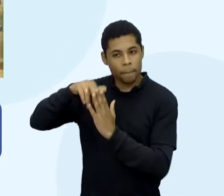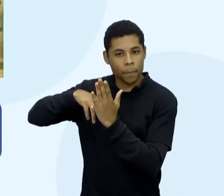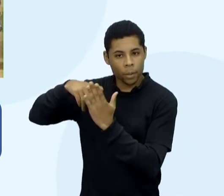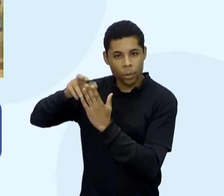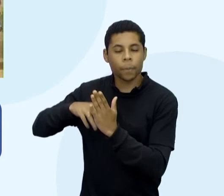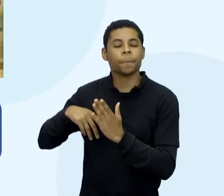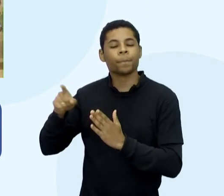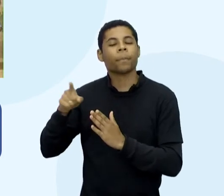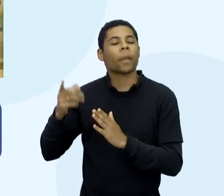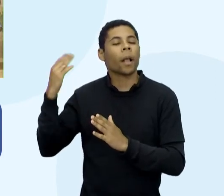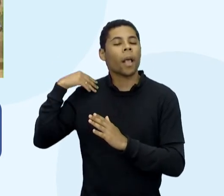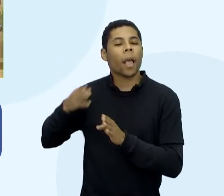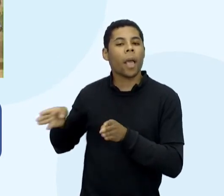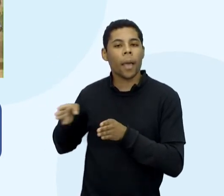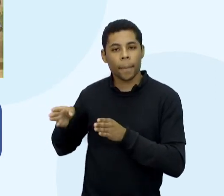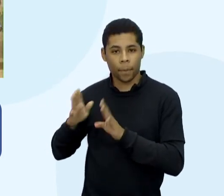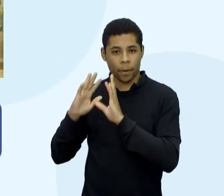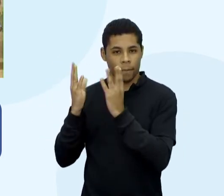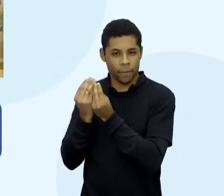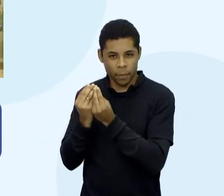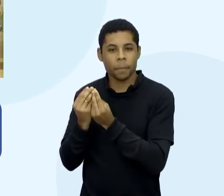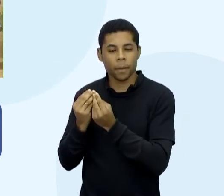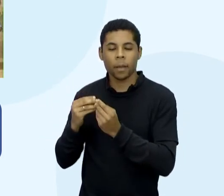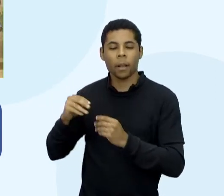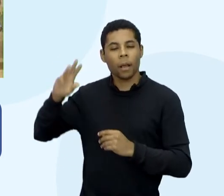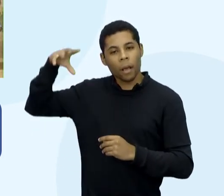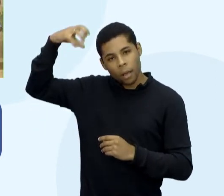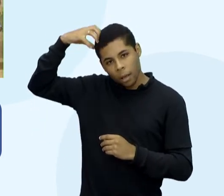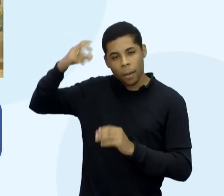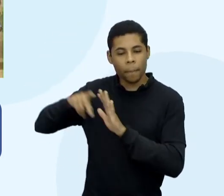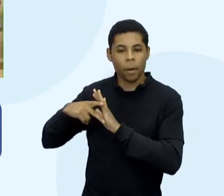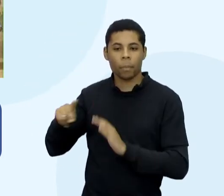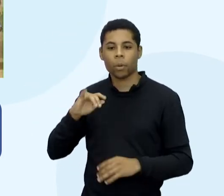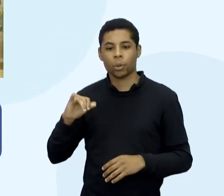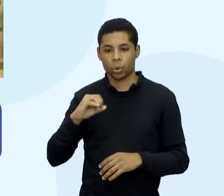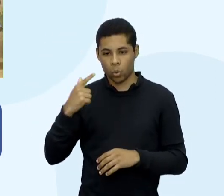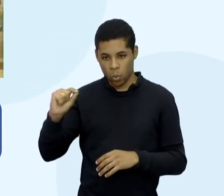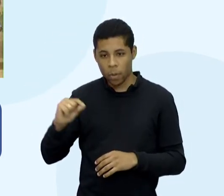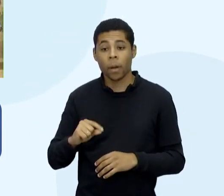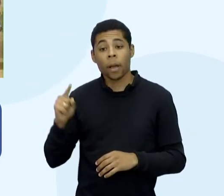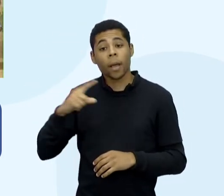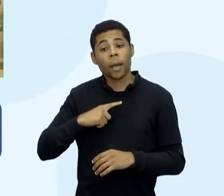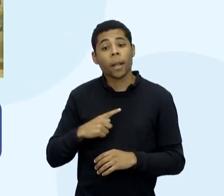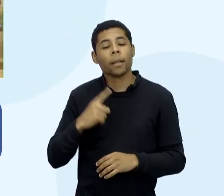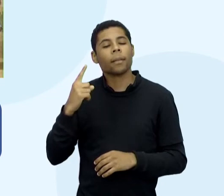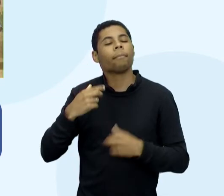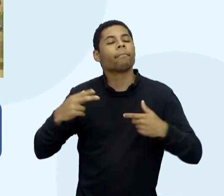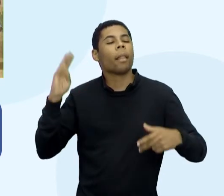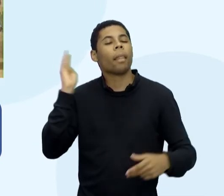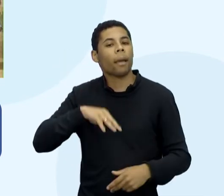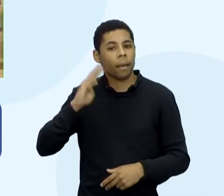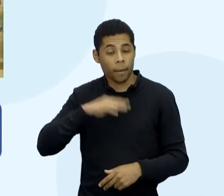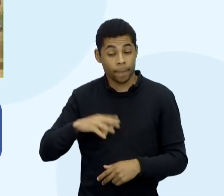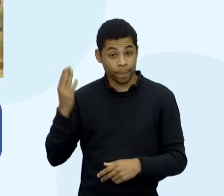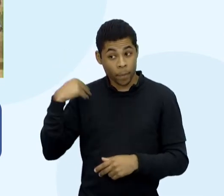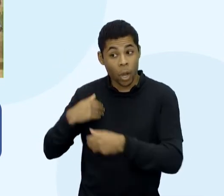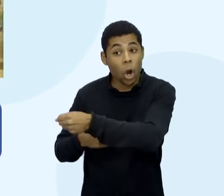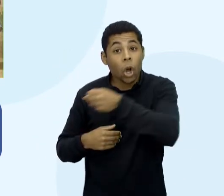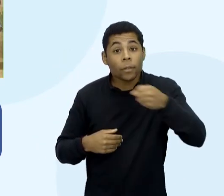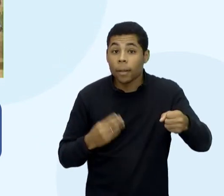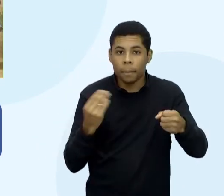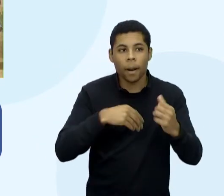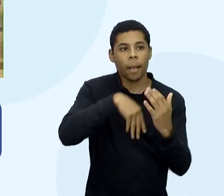da família real do Dom João, no período joanino, e ele tinha algo que eu achava muito legal. Ele foi contratado para